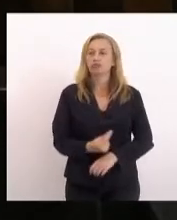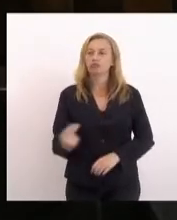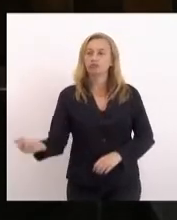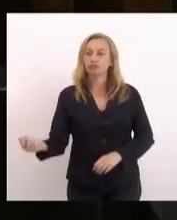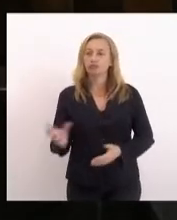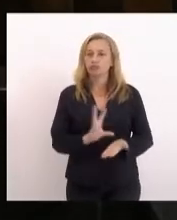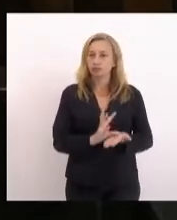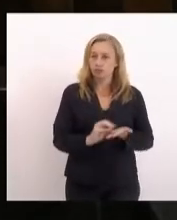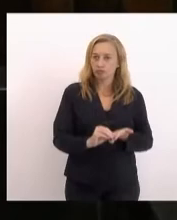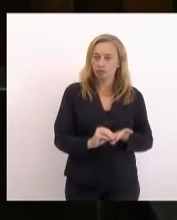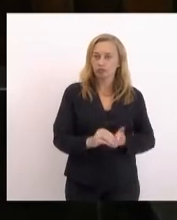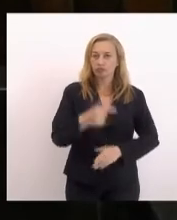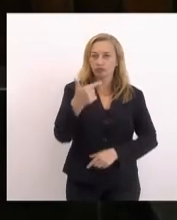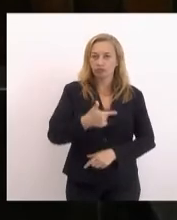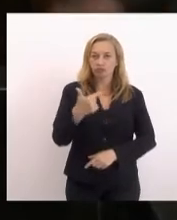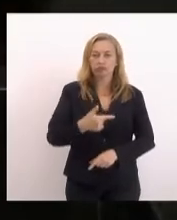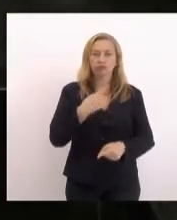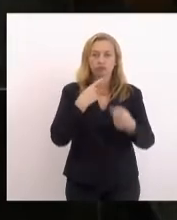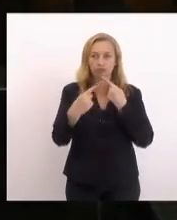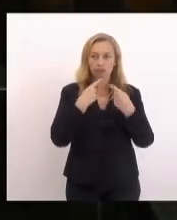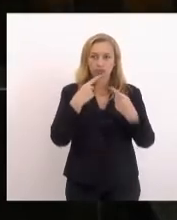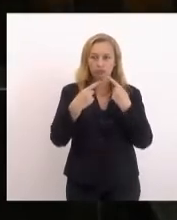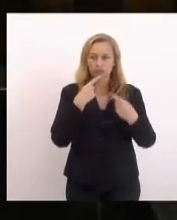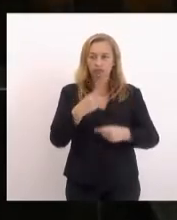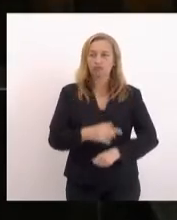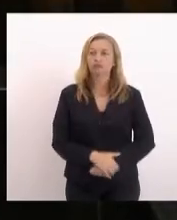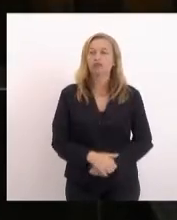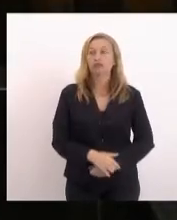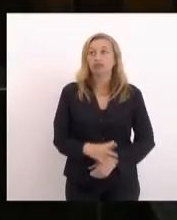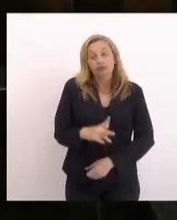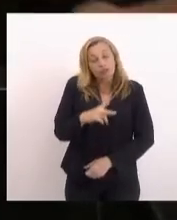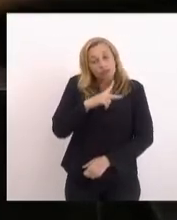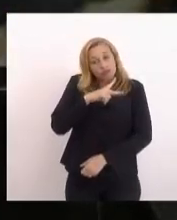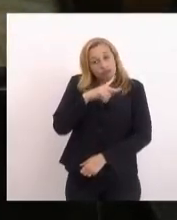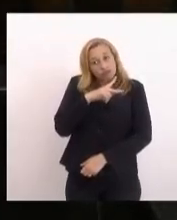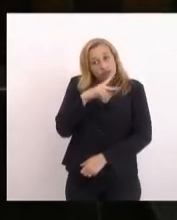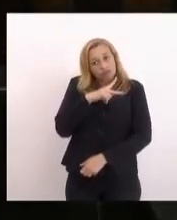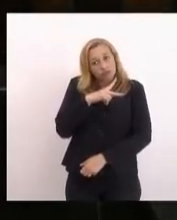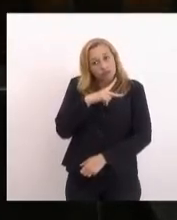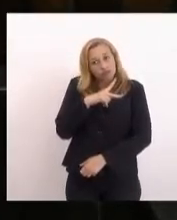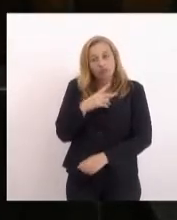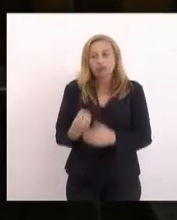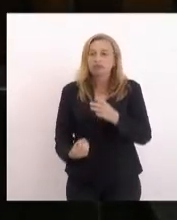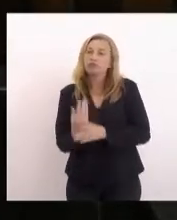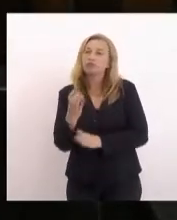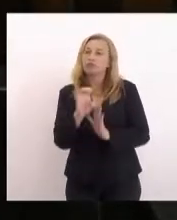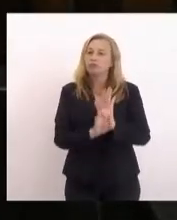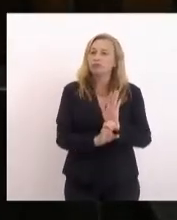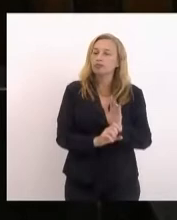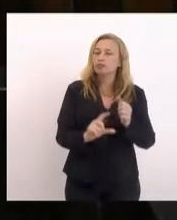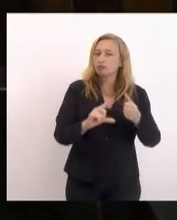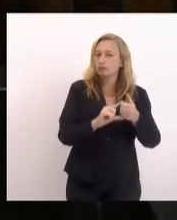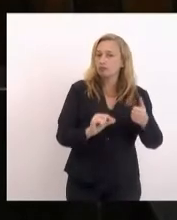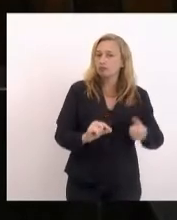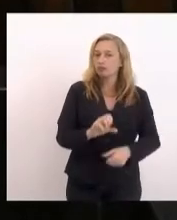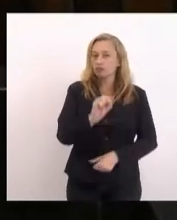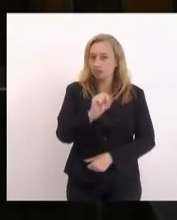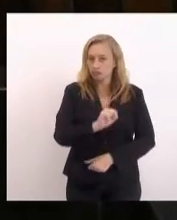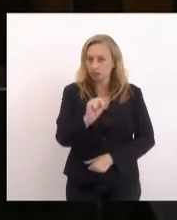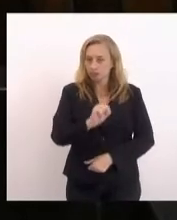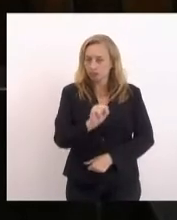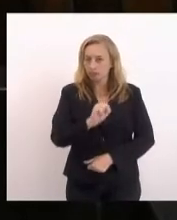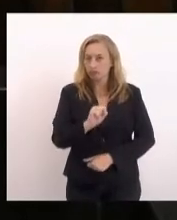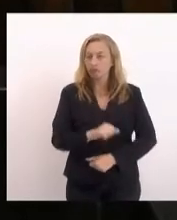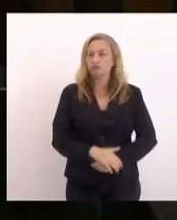pauta para a segunda discussão. Eu, particularmente, fiz uma emenda ao artigo 8º